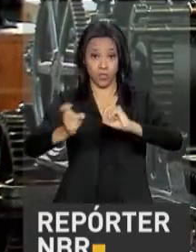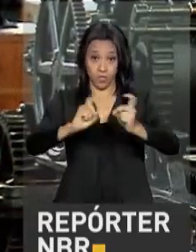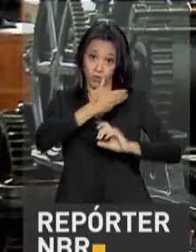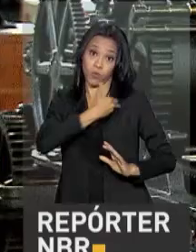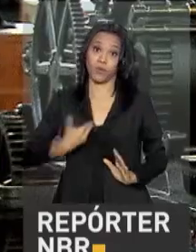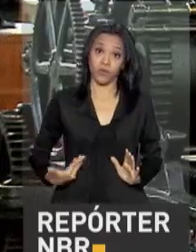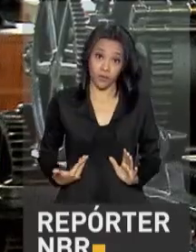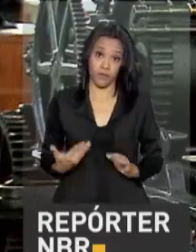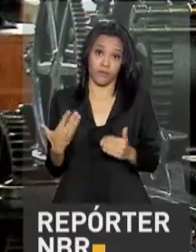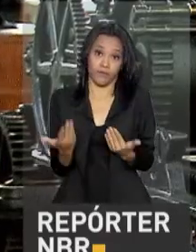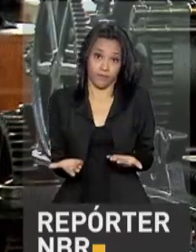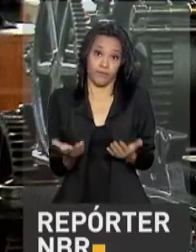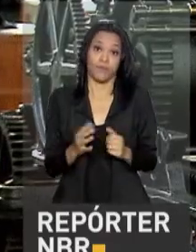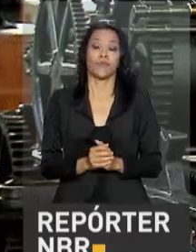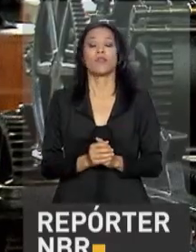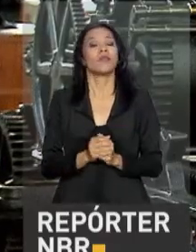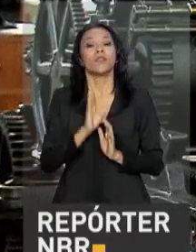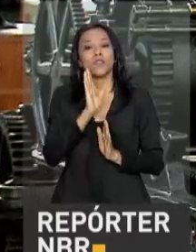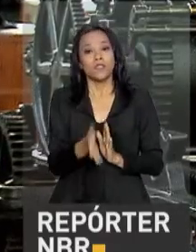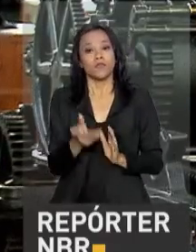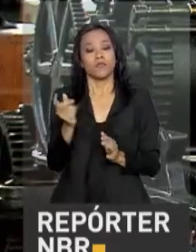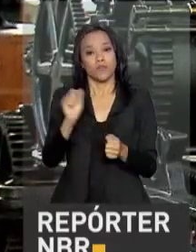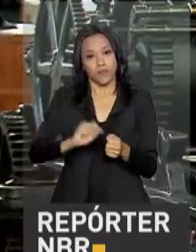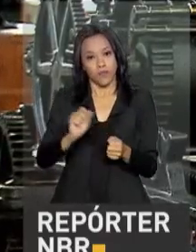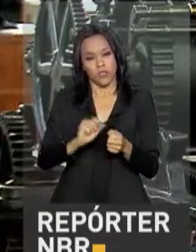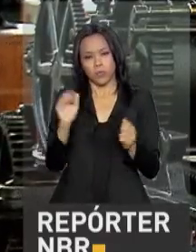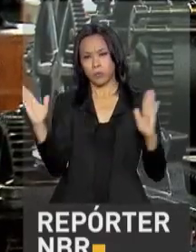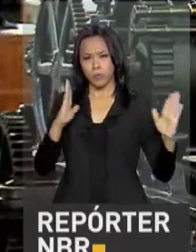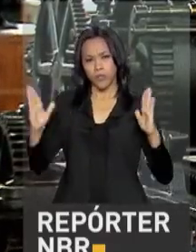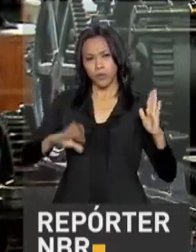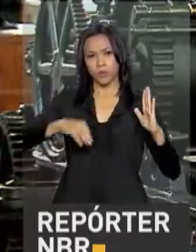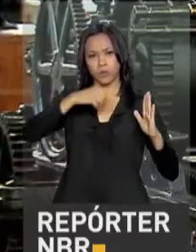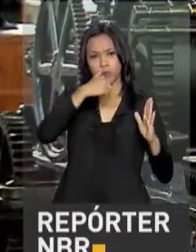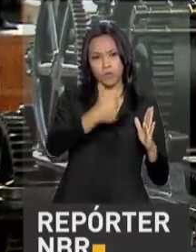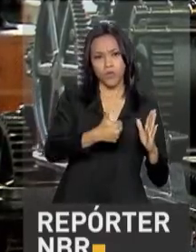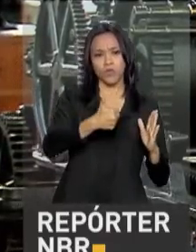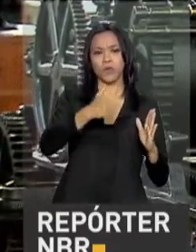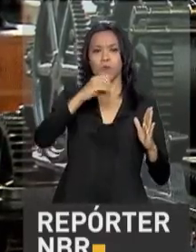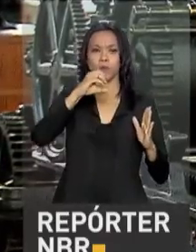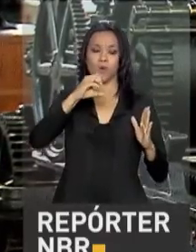então. Publicou esses atos entre